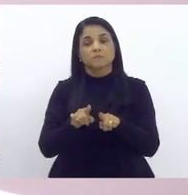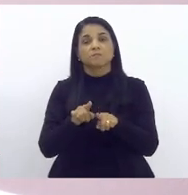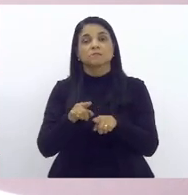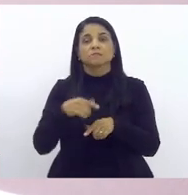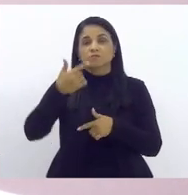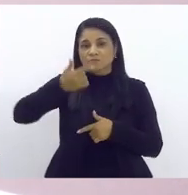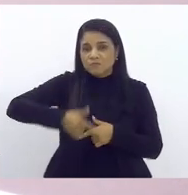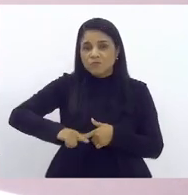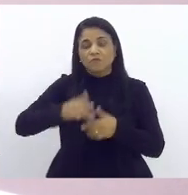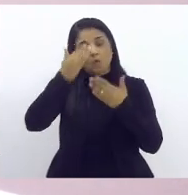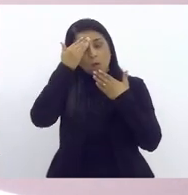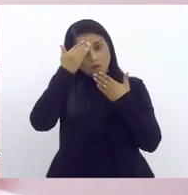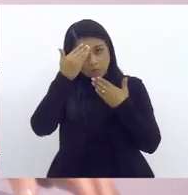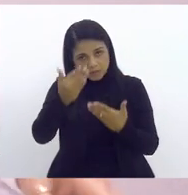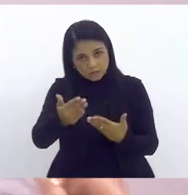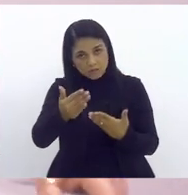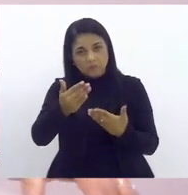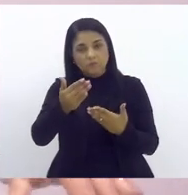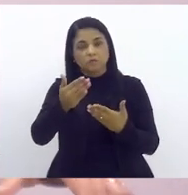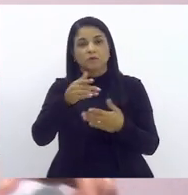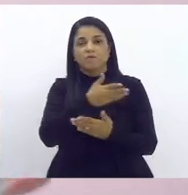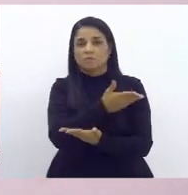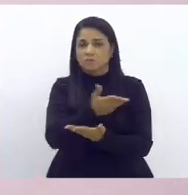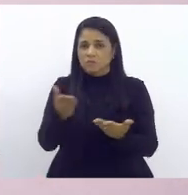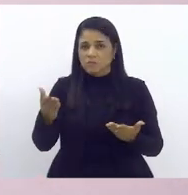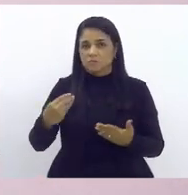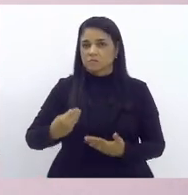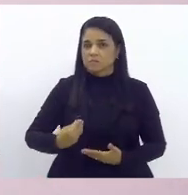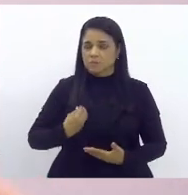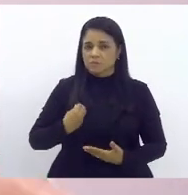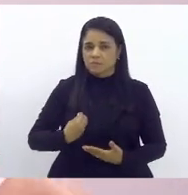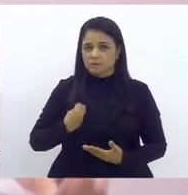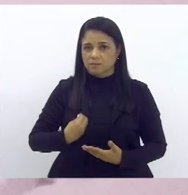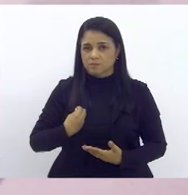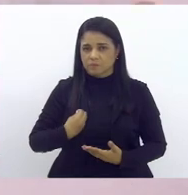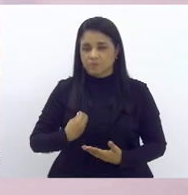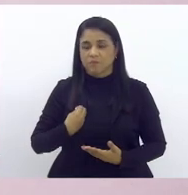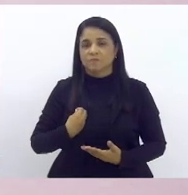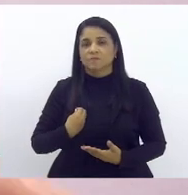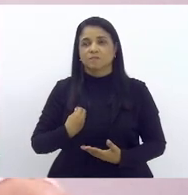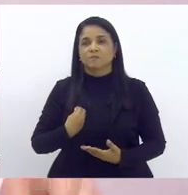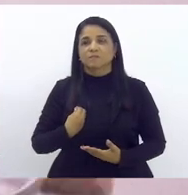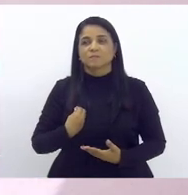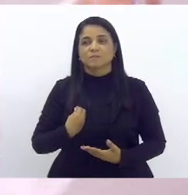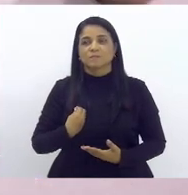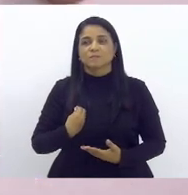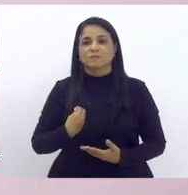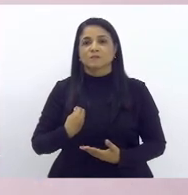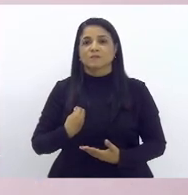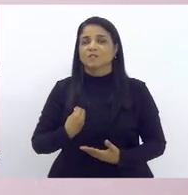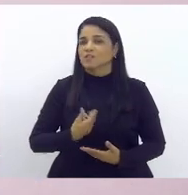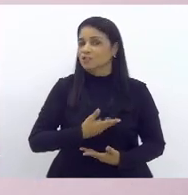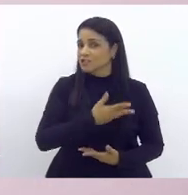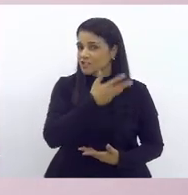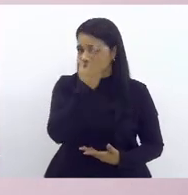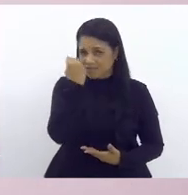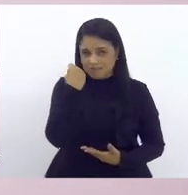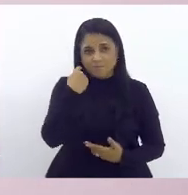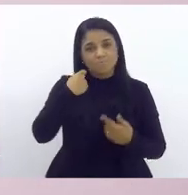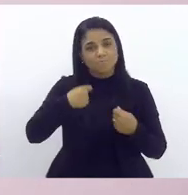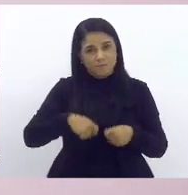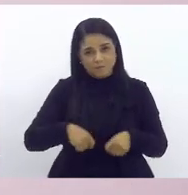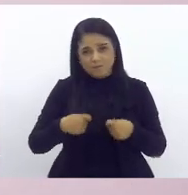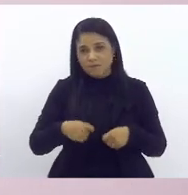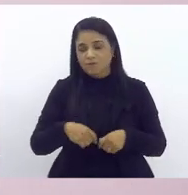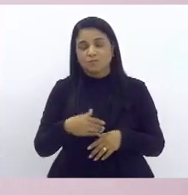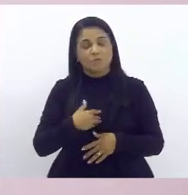eu agradeço a vocês pela presença. Preciso também, não tem como esquecer de agradecer